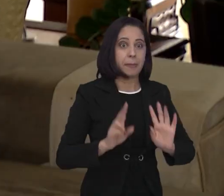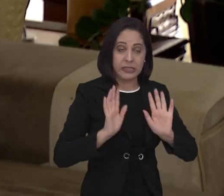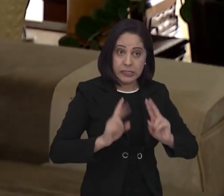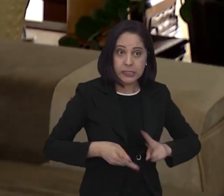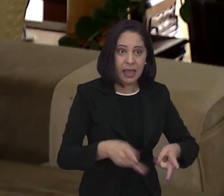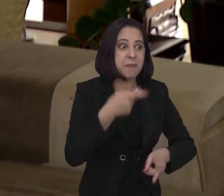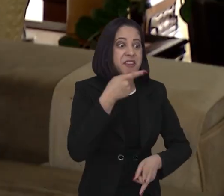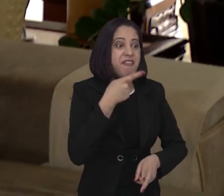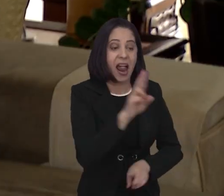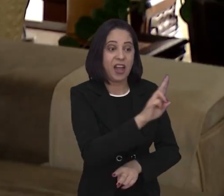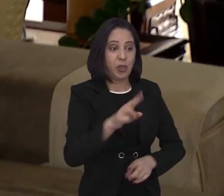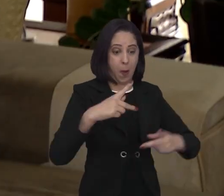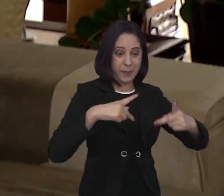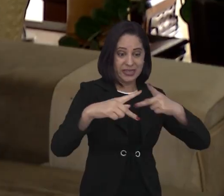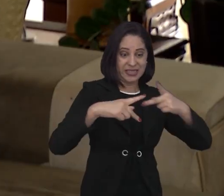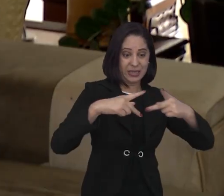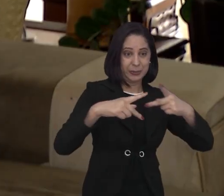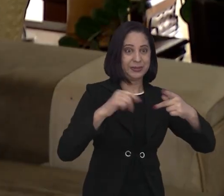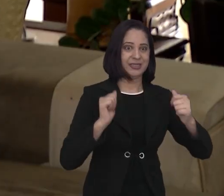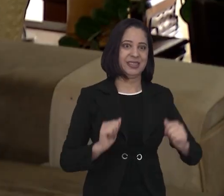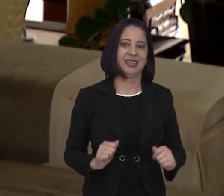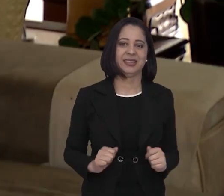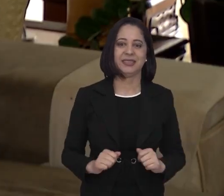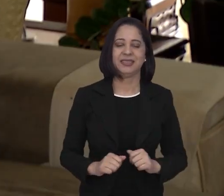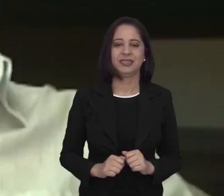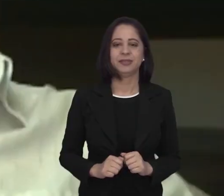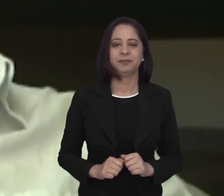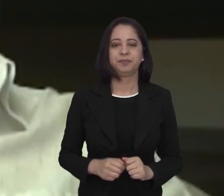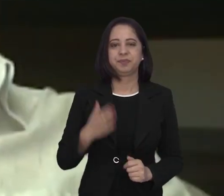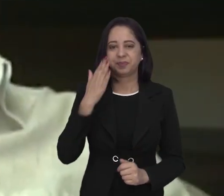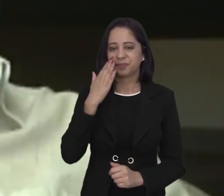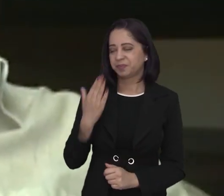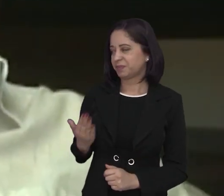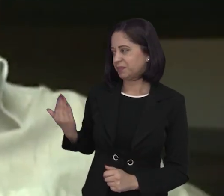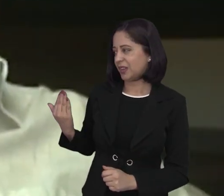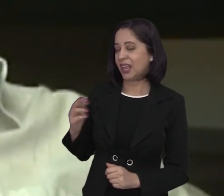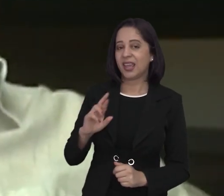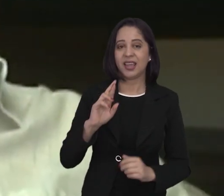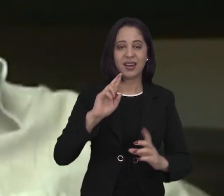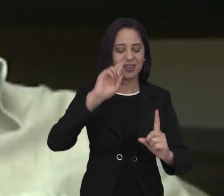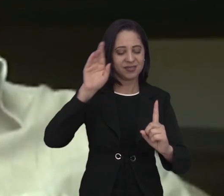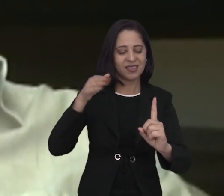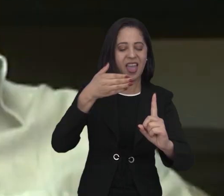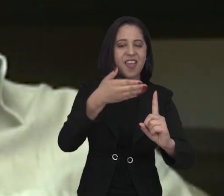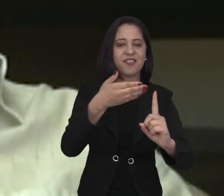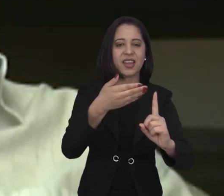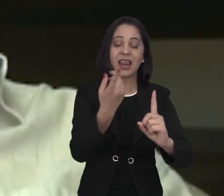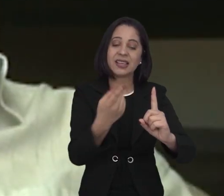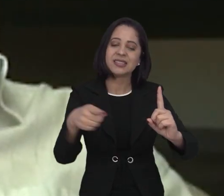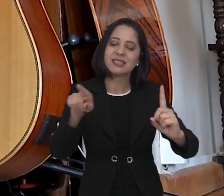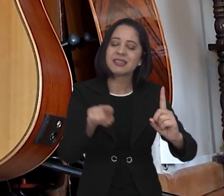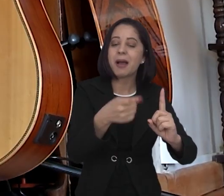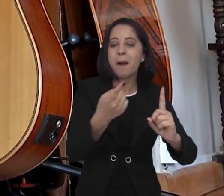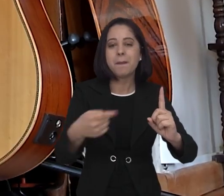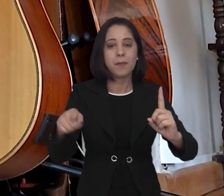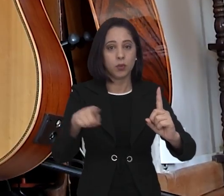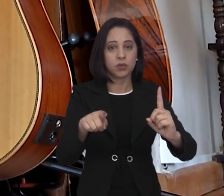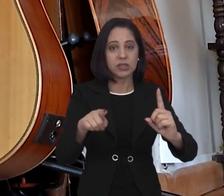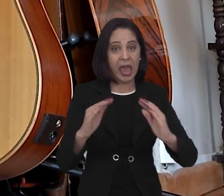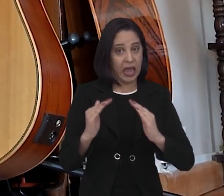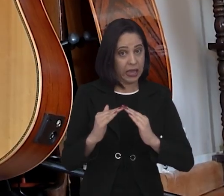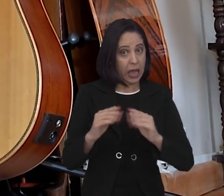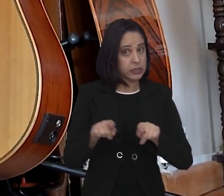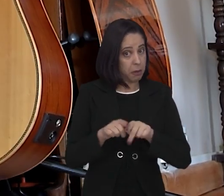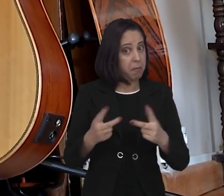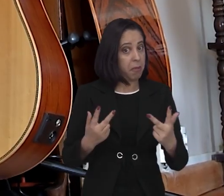mais. São José dos Campos estava em todas as frases dele. Sérgio Vaz é uma referência no mundo musical, e dentro de